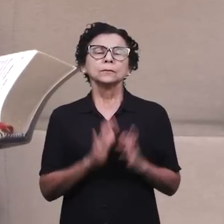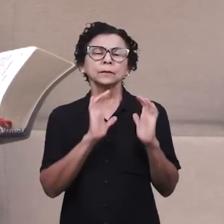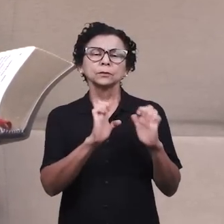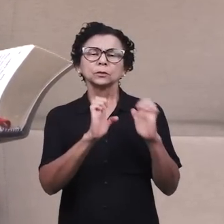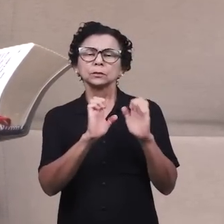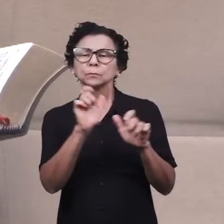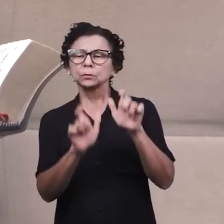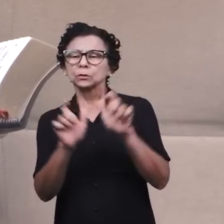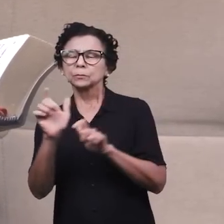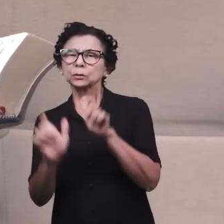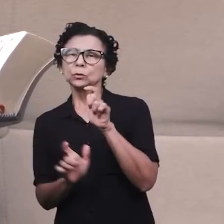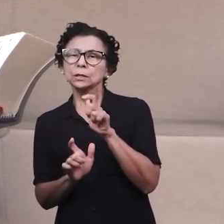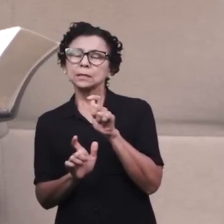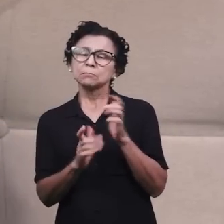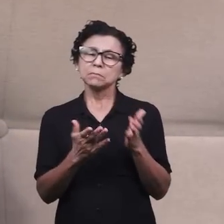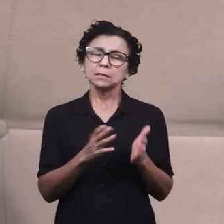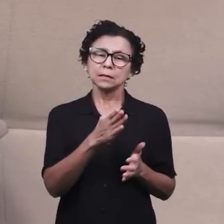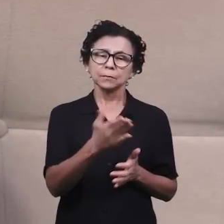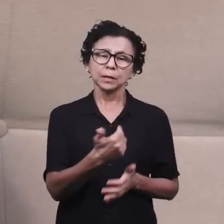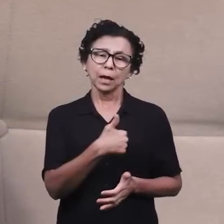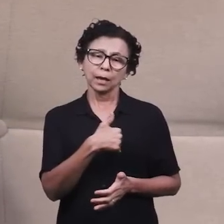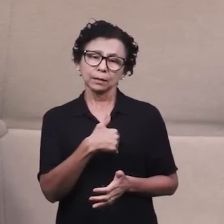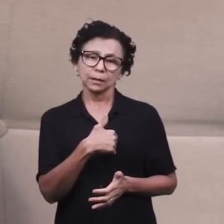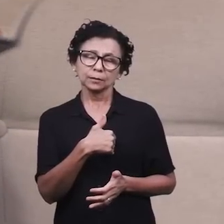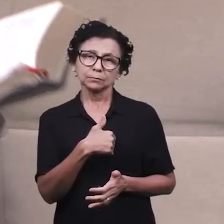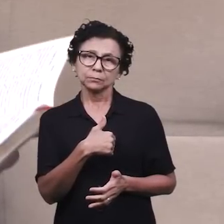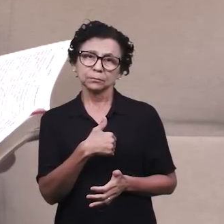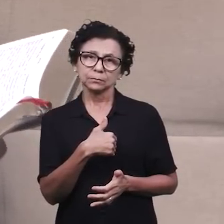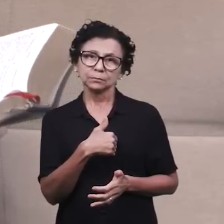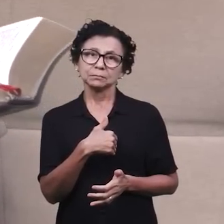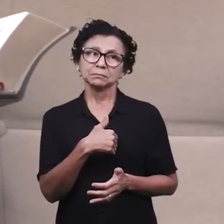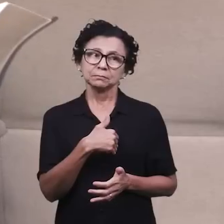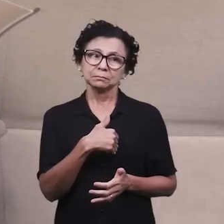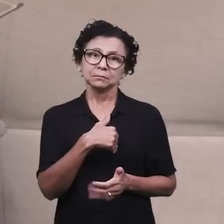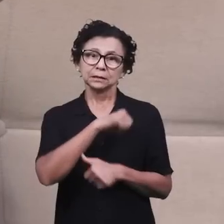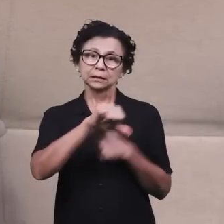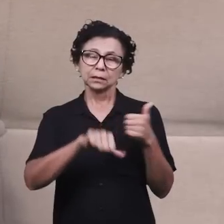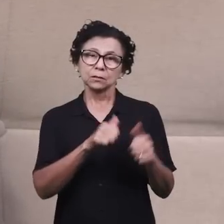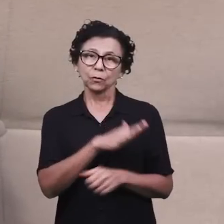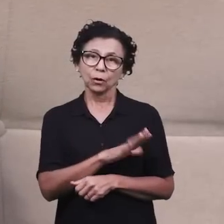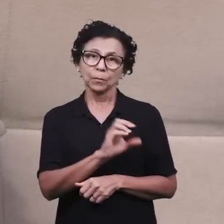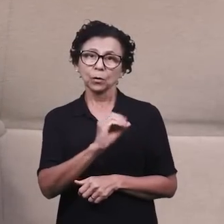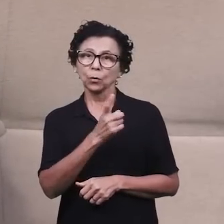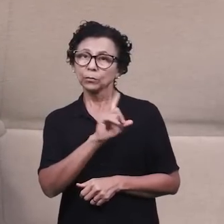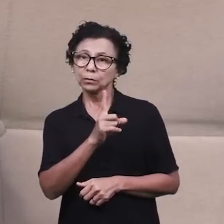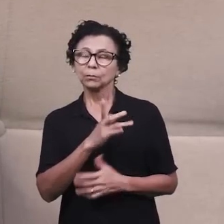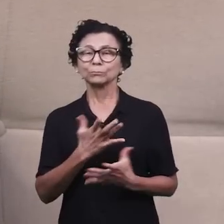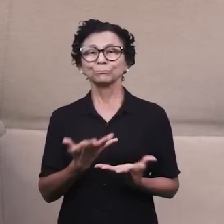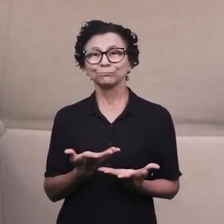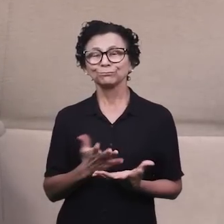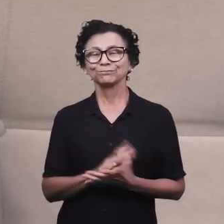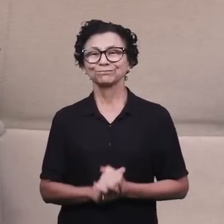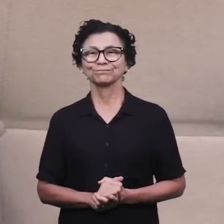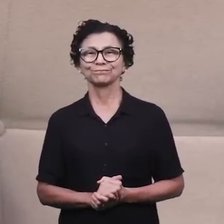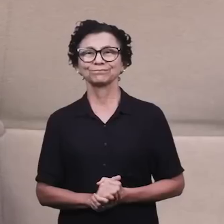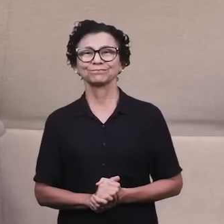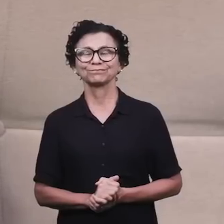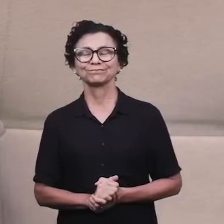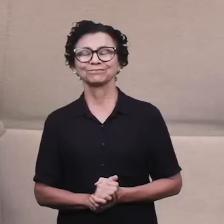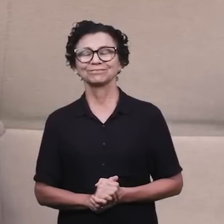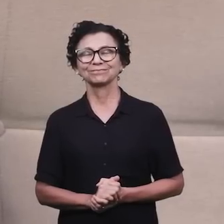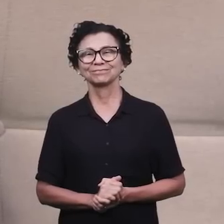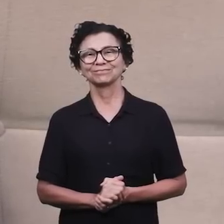acontecer, mas que se enquadram em 2 situações básicas. Porque o interesse de quem semeia é que a semente